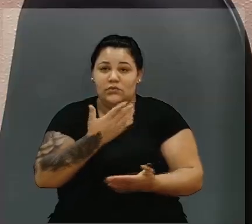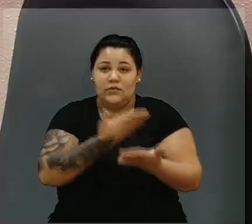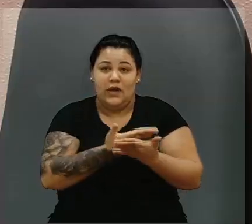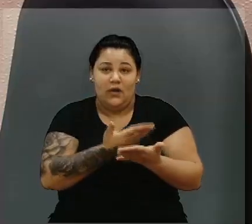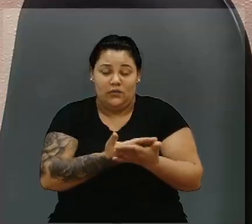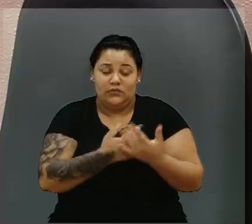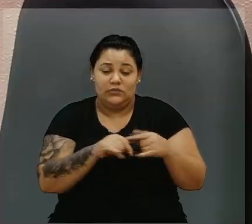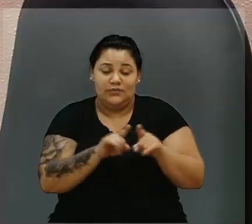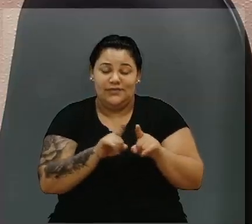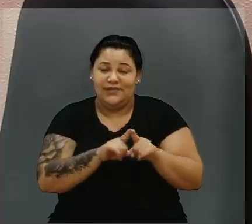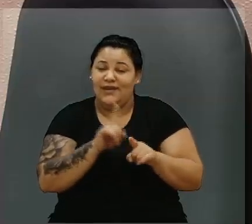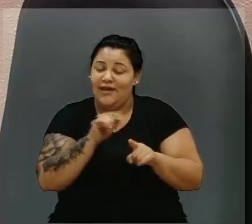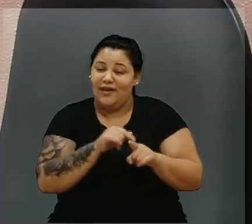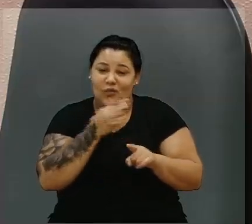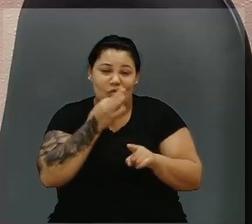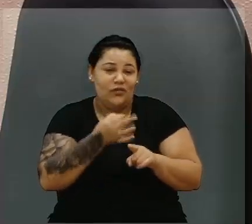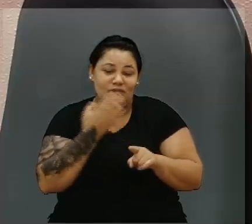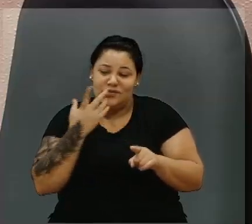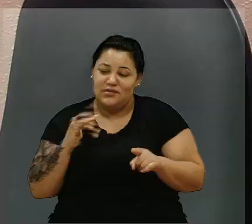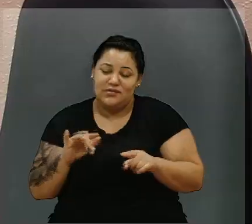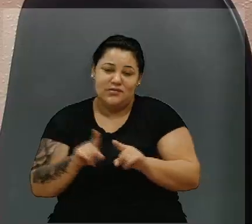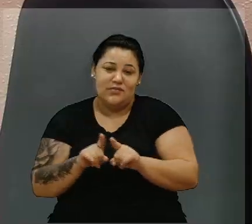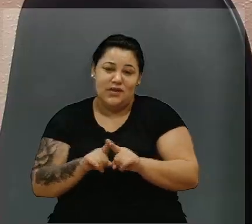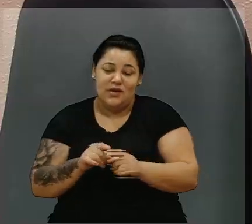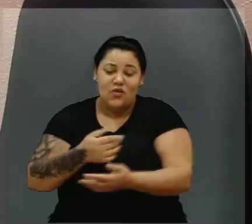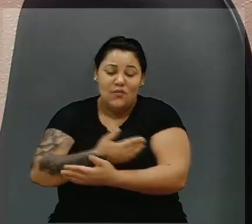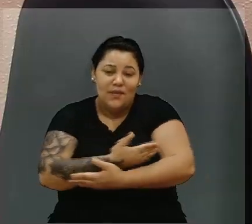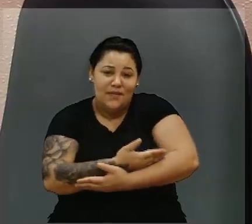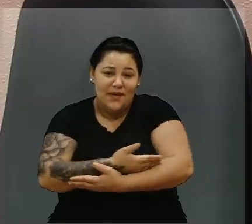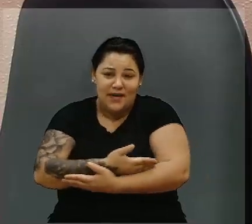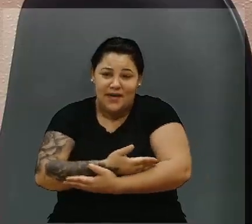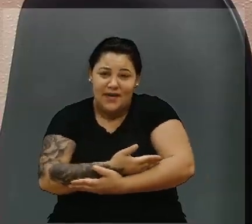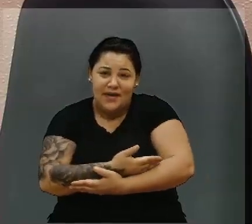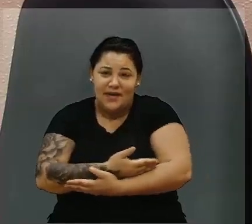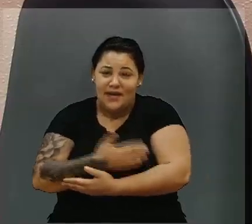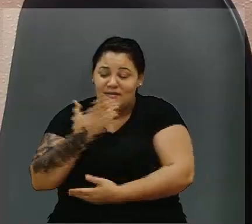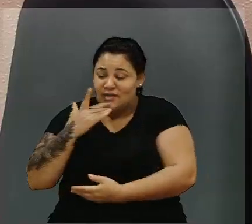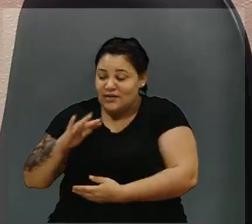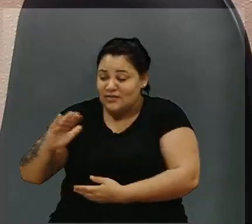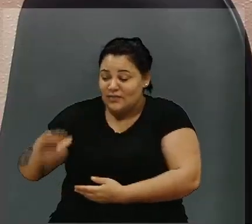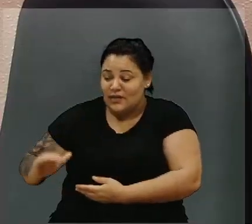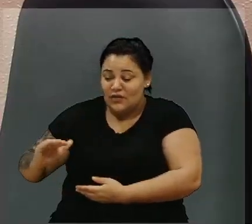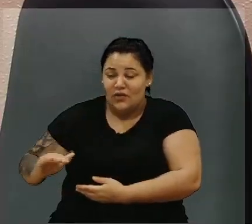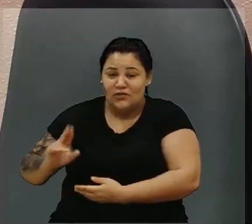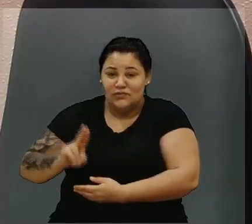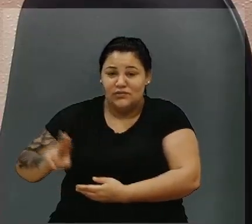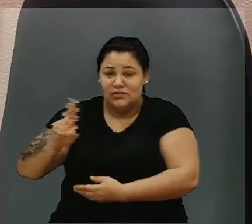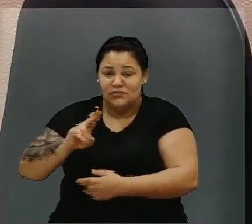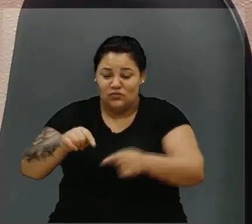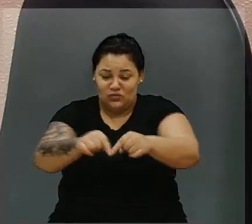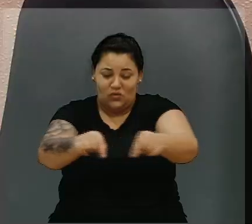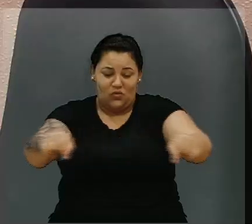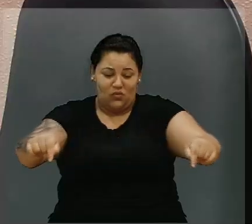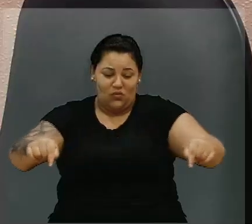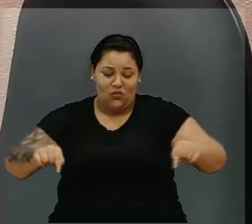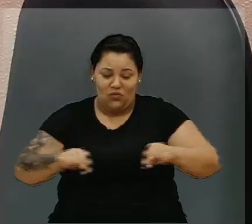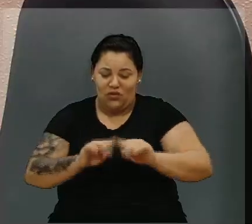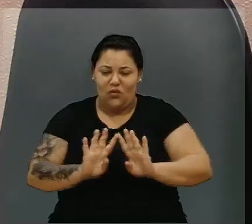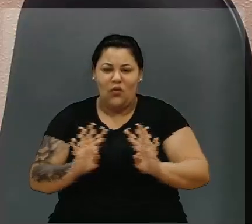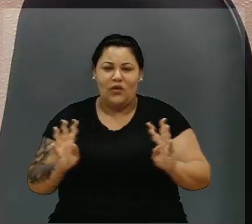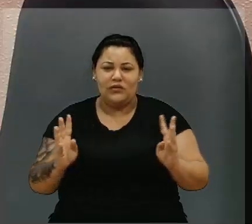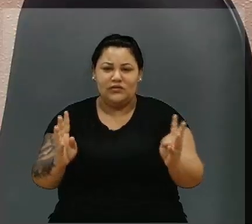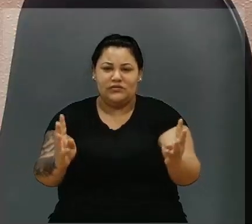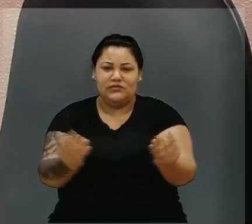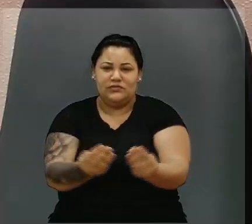né, desumano para as próprias crianças, e aí os bebês, as crianças menores estavam ocupando um cercadinho, e aí a gente fala, muitas vezes, que